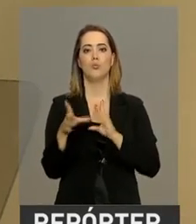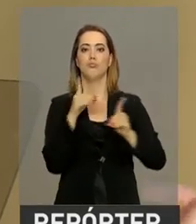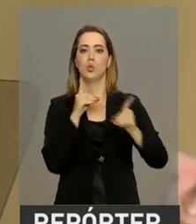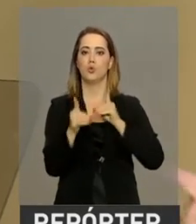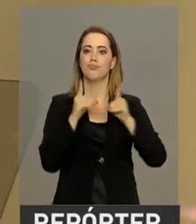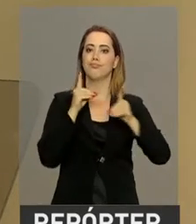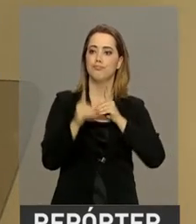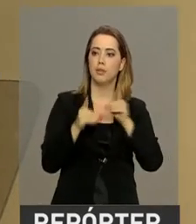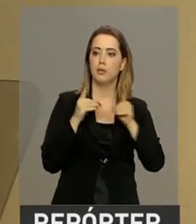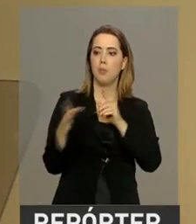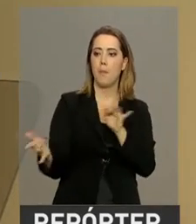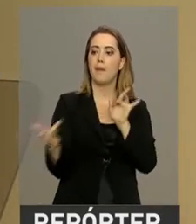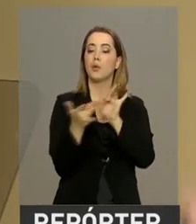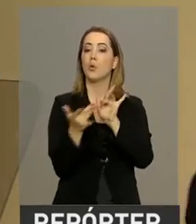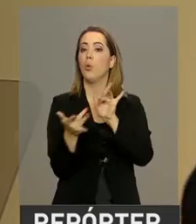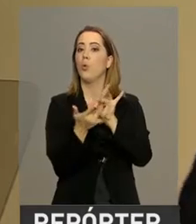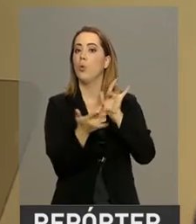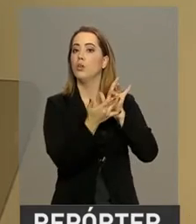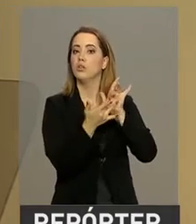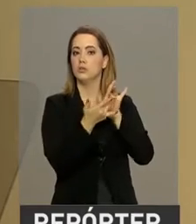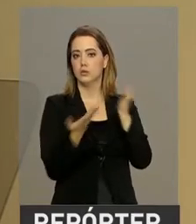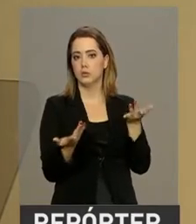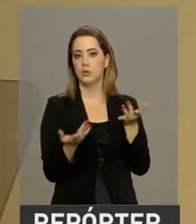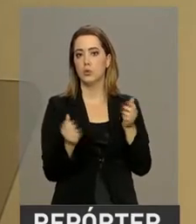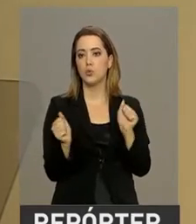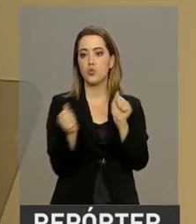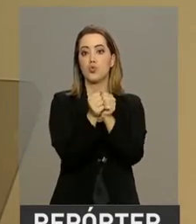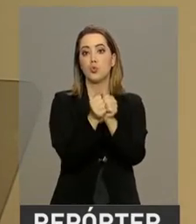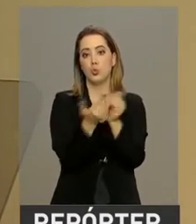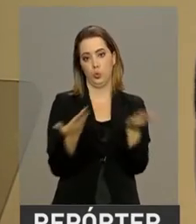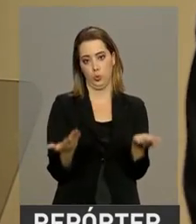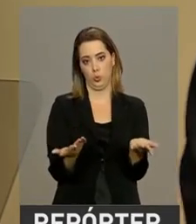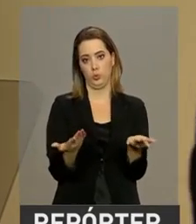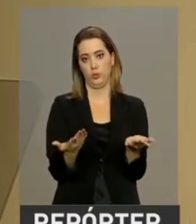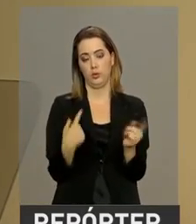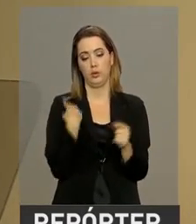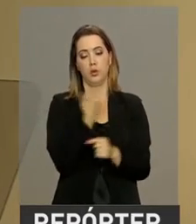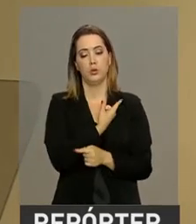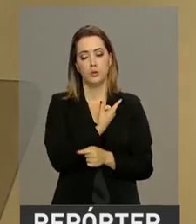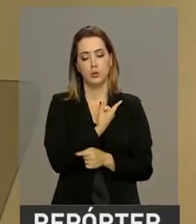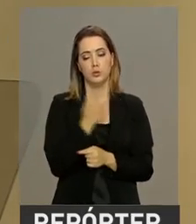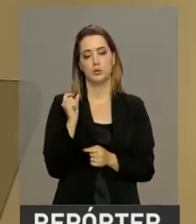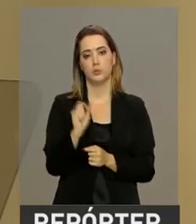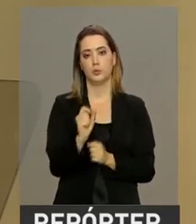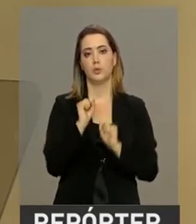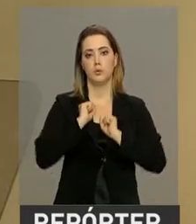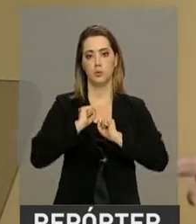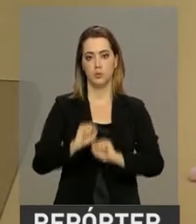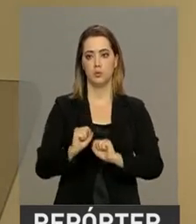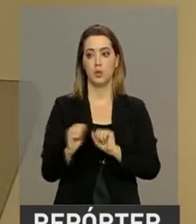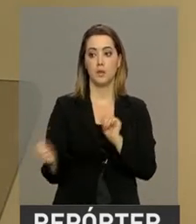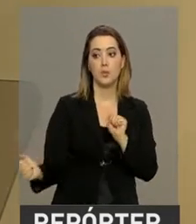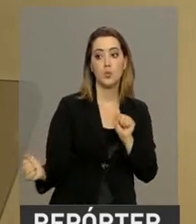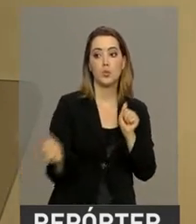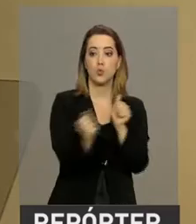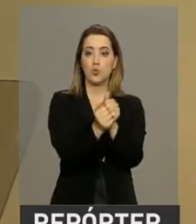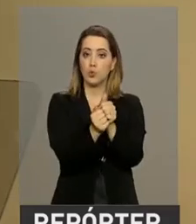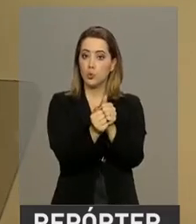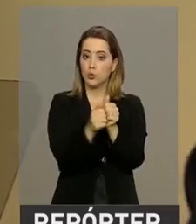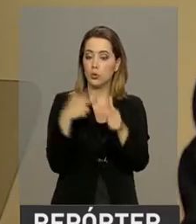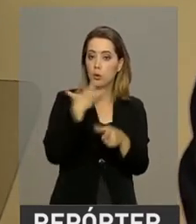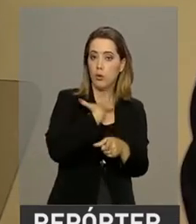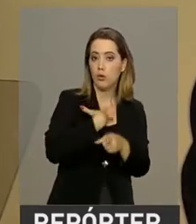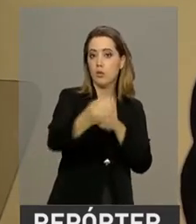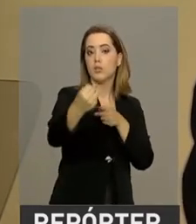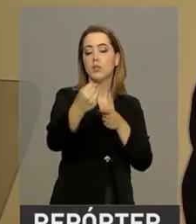e teologicamente significa vencer convencer junto então eu acho que nós podemos juntos venceremos